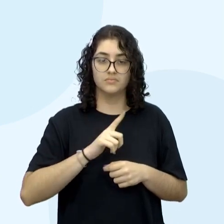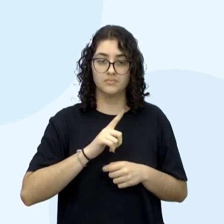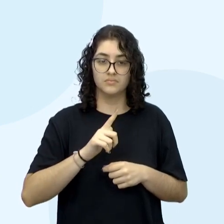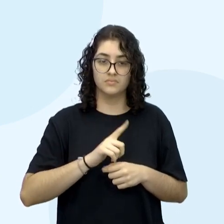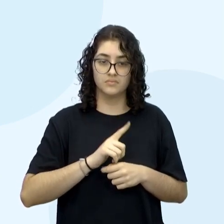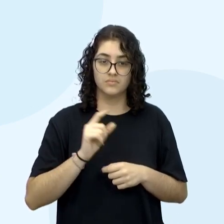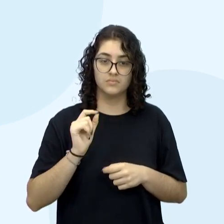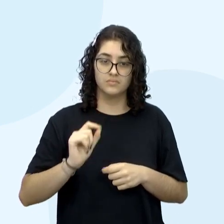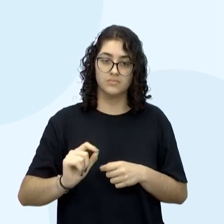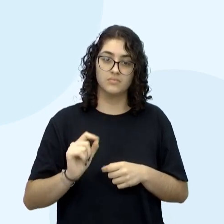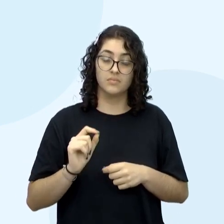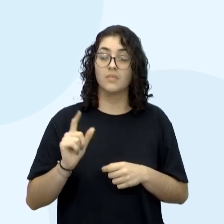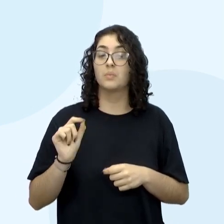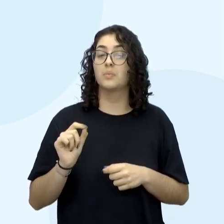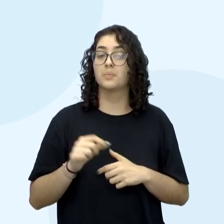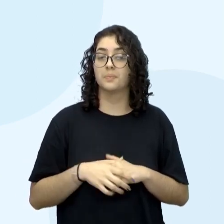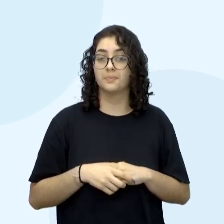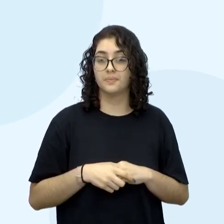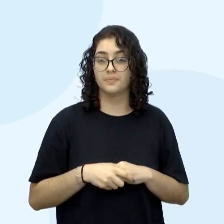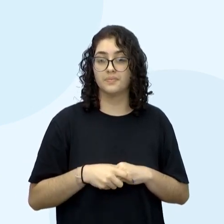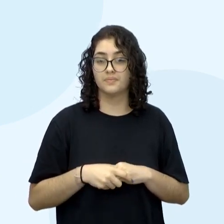A ravina é isso aqui, ó.